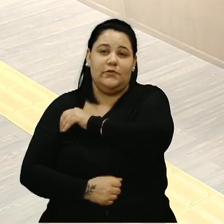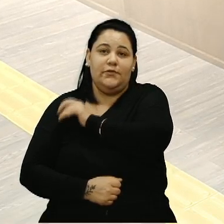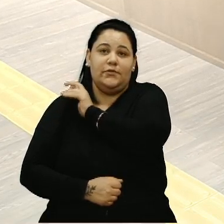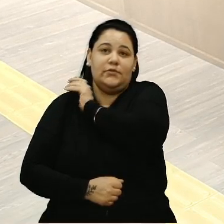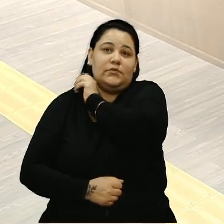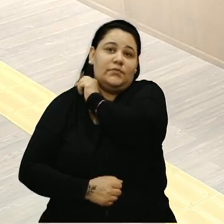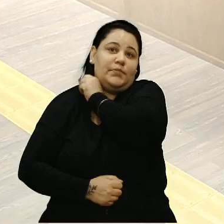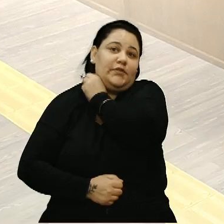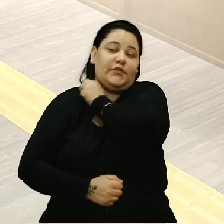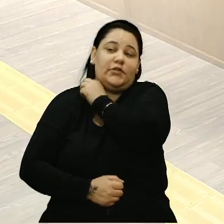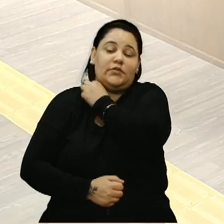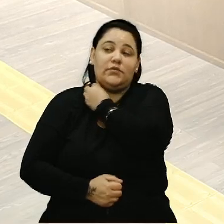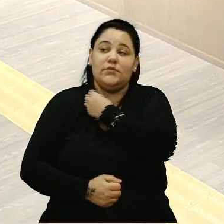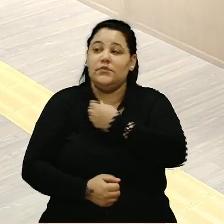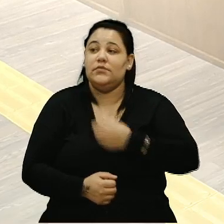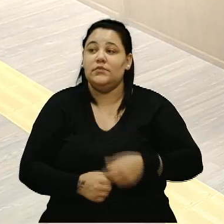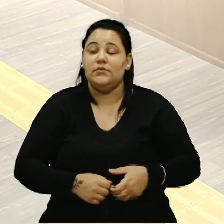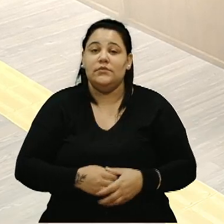Com a palavra.